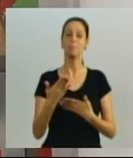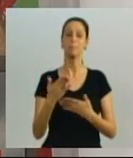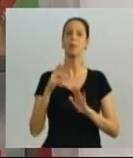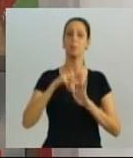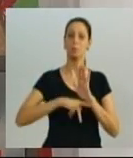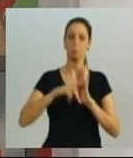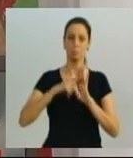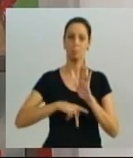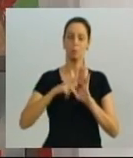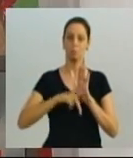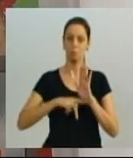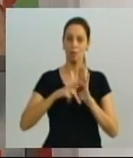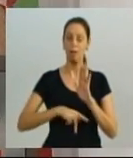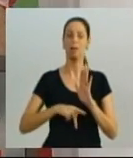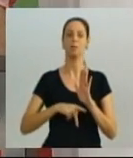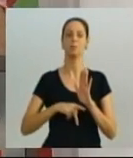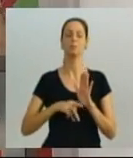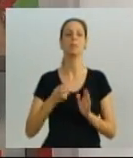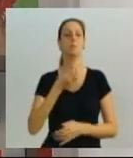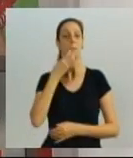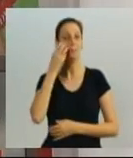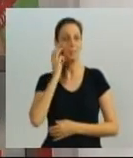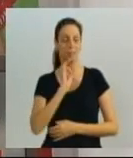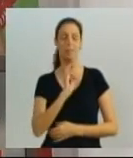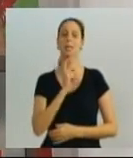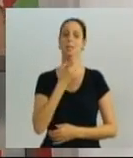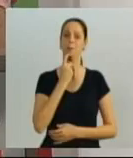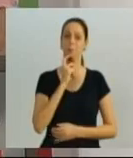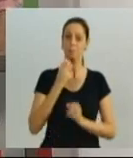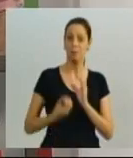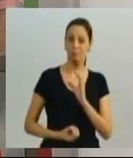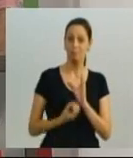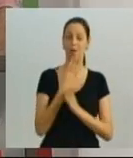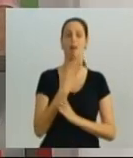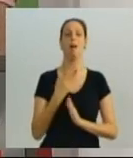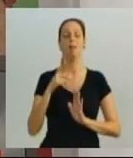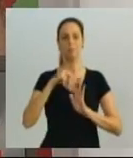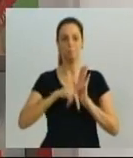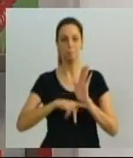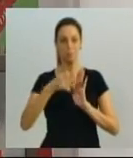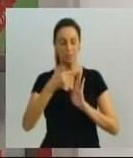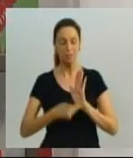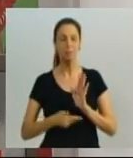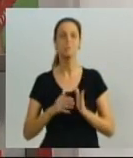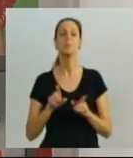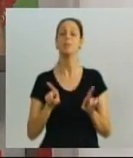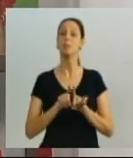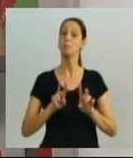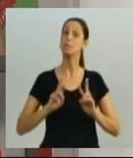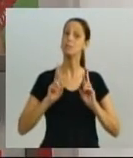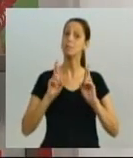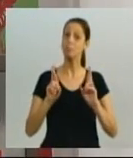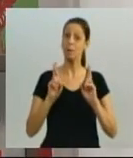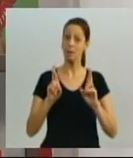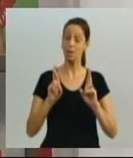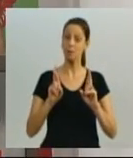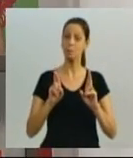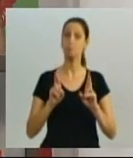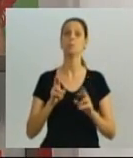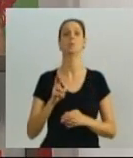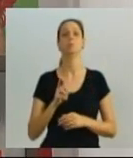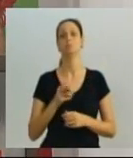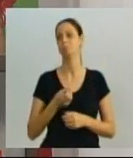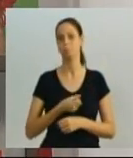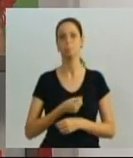projeto aí encabeçado pelos vereadores Vanderlei e o vereador Robinho, e espero que os demais